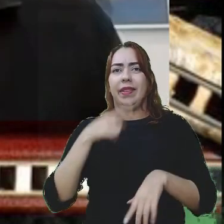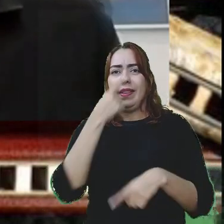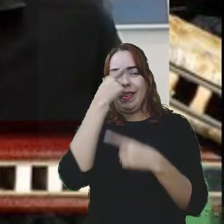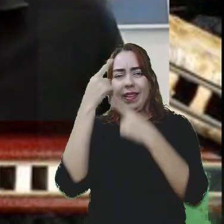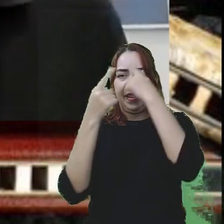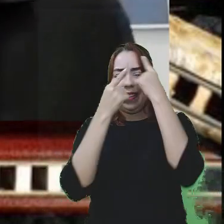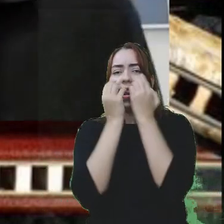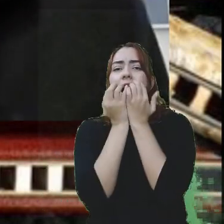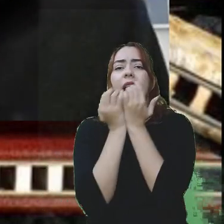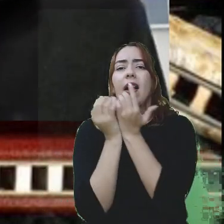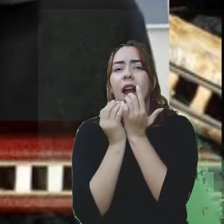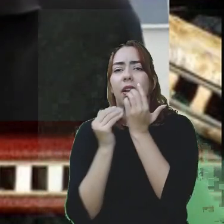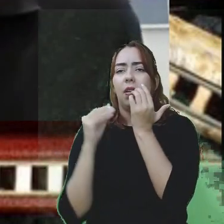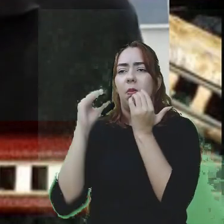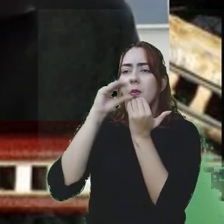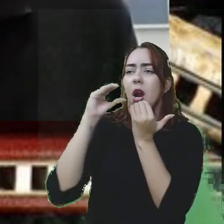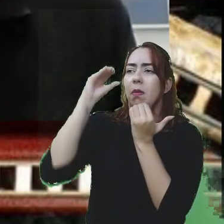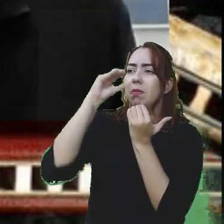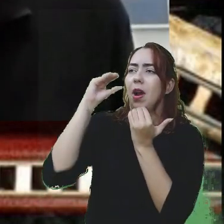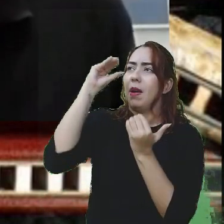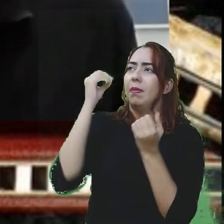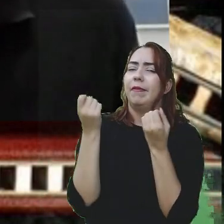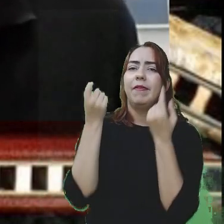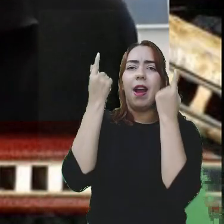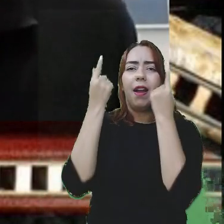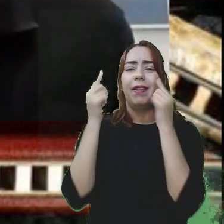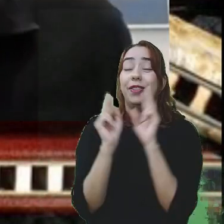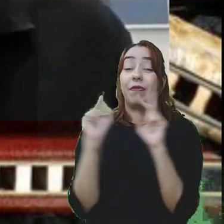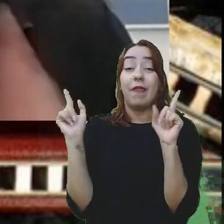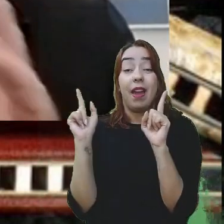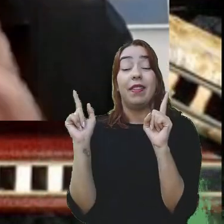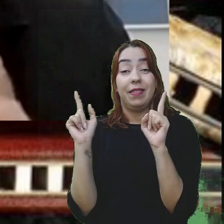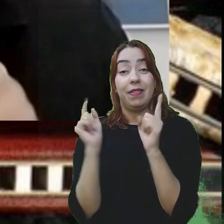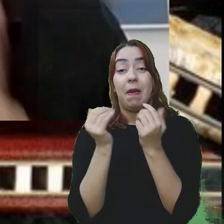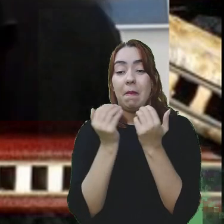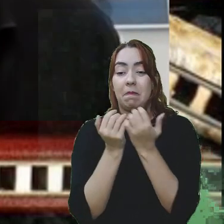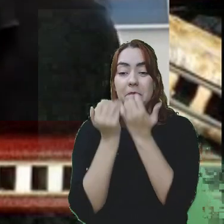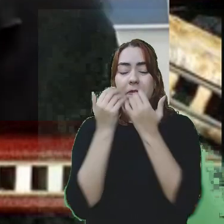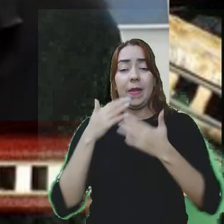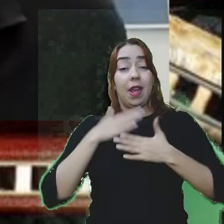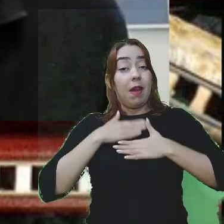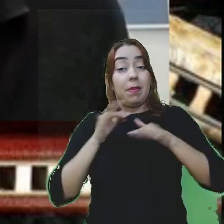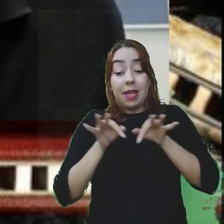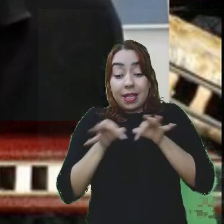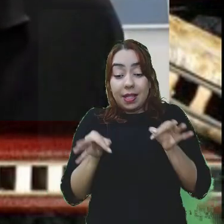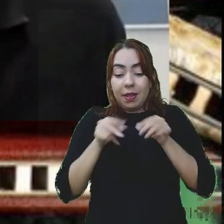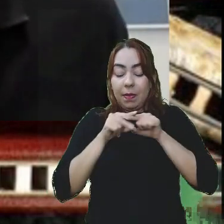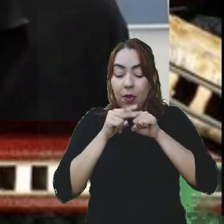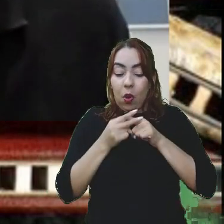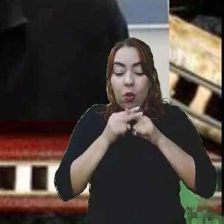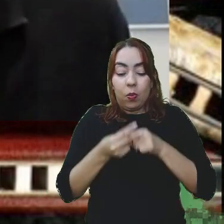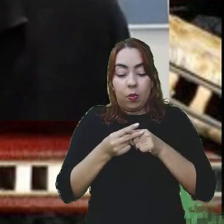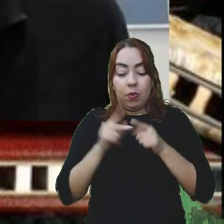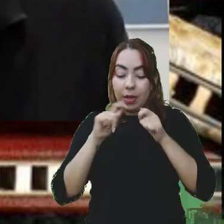Eu admiro ele muito. E eu só faço uma modificaçõezinha na minha gaita e estou satisfeito.